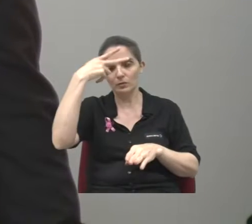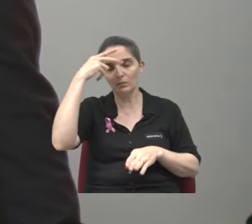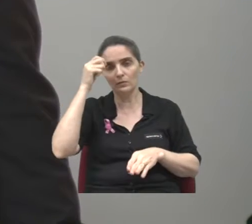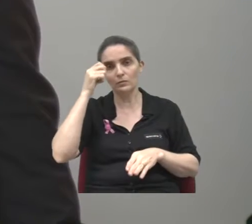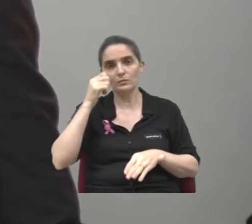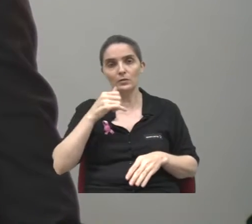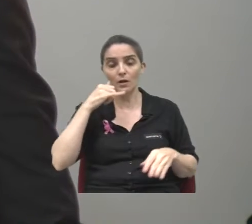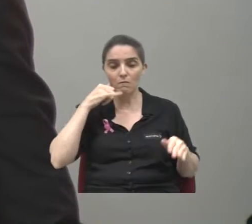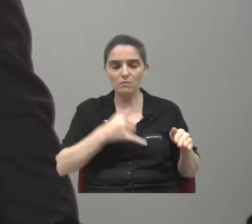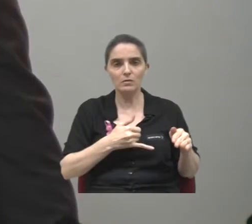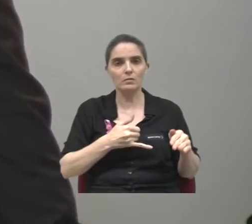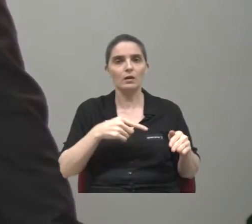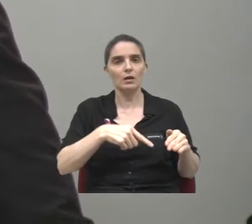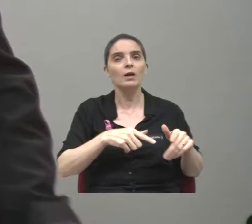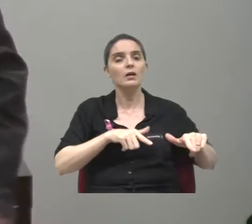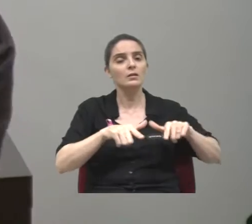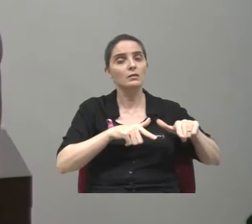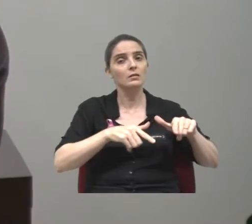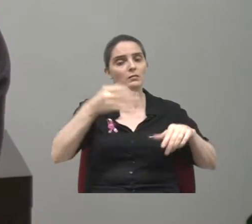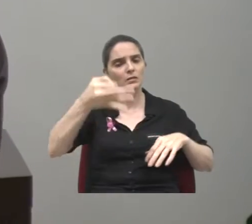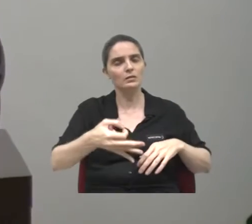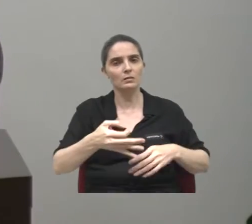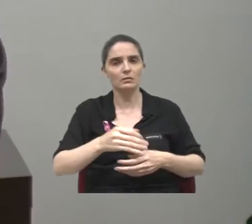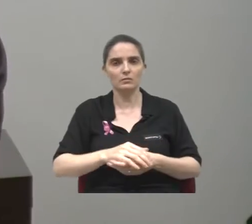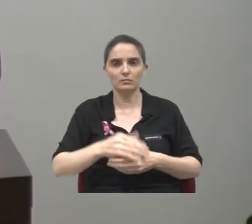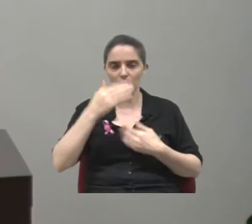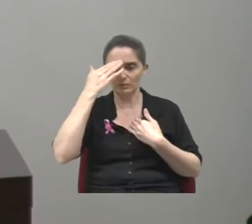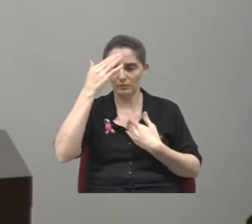o trabalho para o qual está sendo pago. Obrigado, presidente.